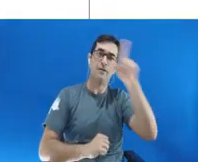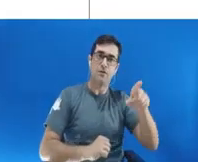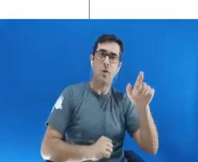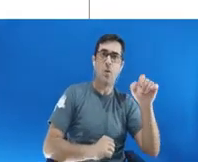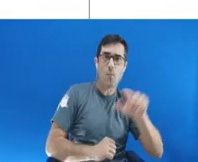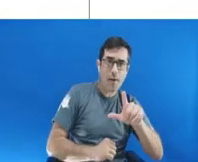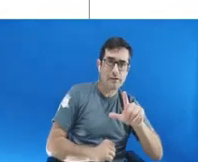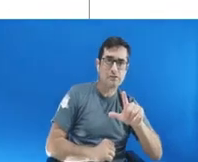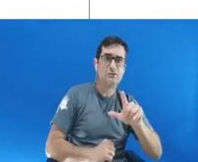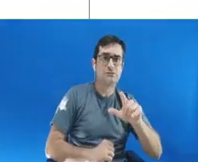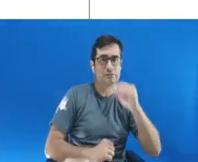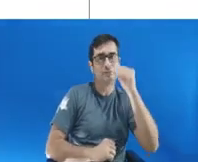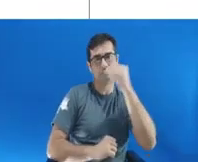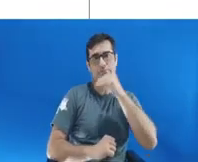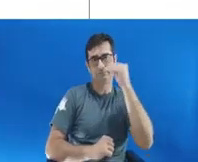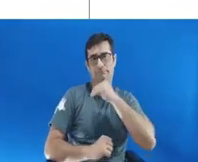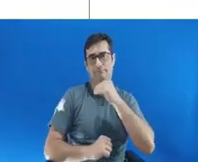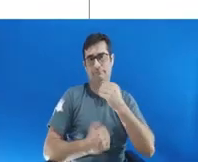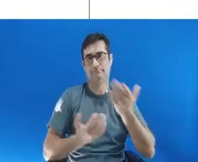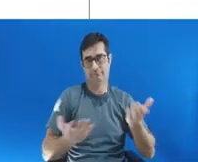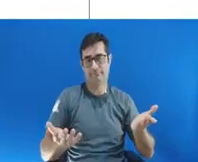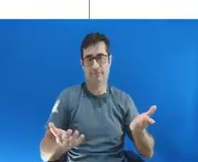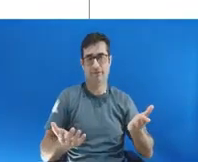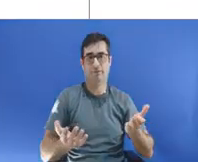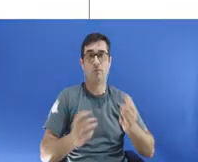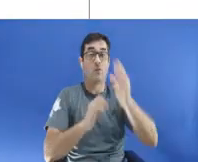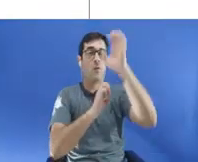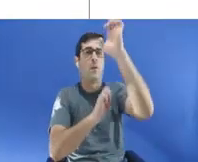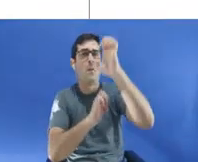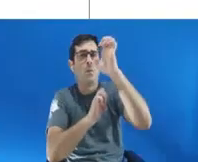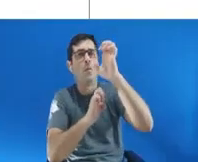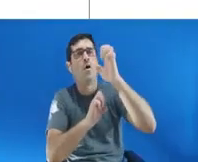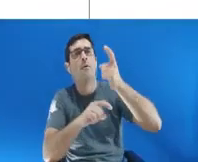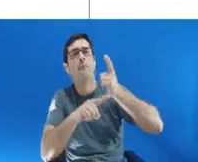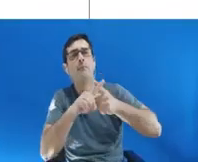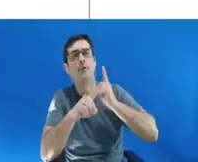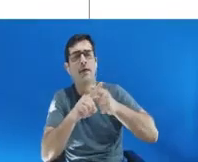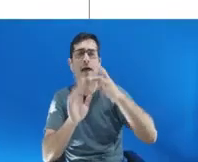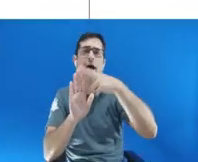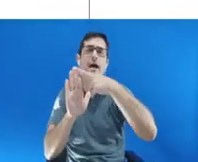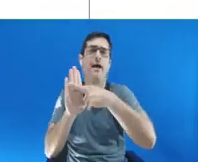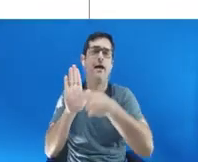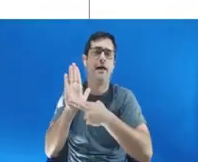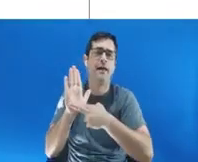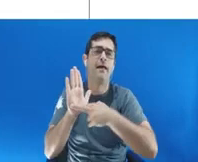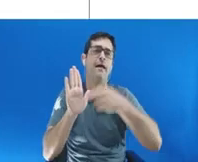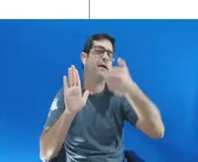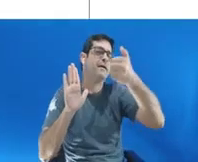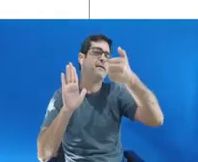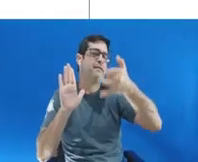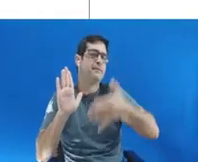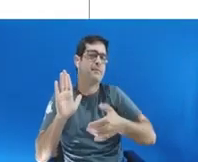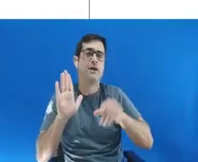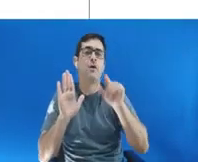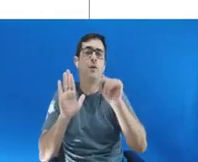Slater ele coloca SP junto? Porque ele considera que os dois blindam aproximadamente o mesmo,